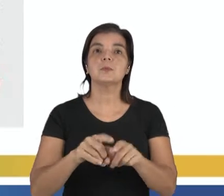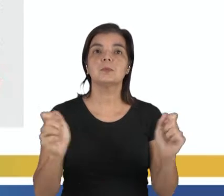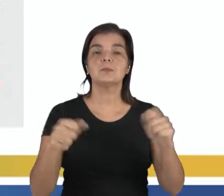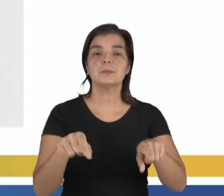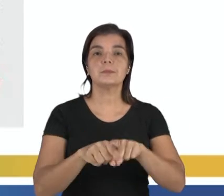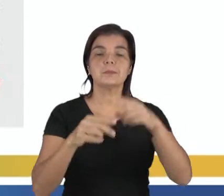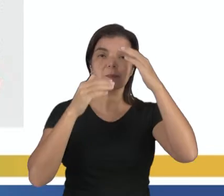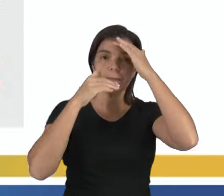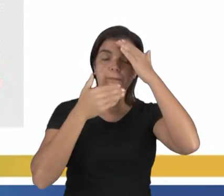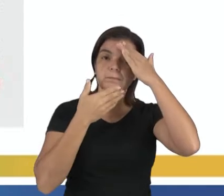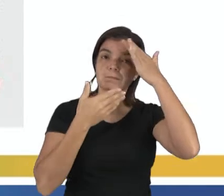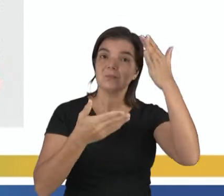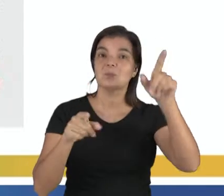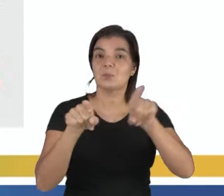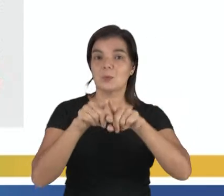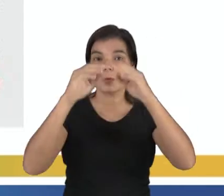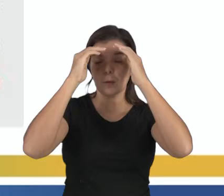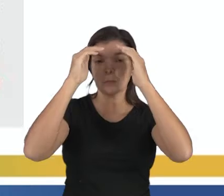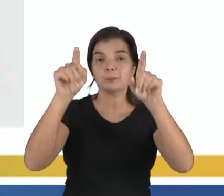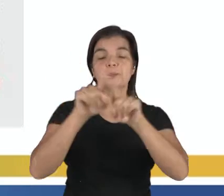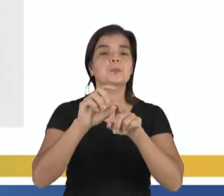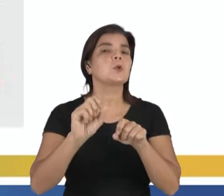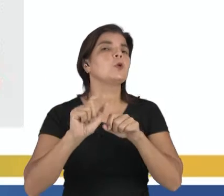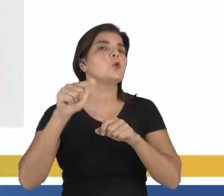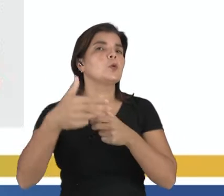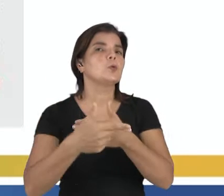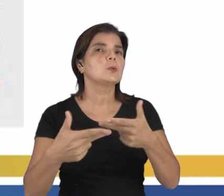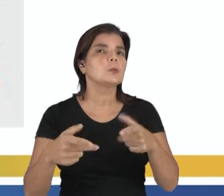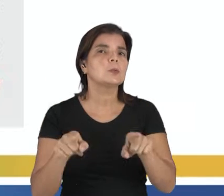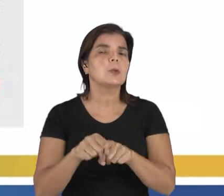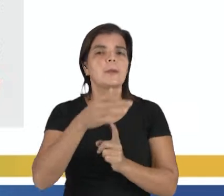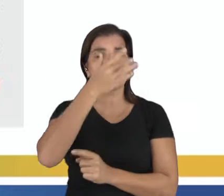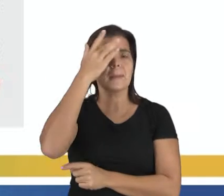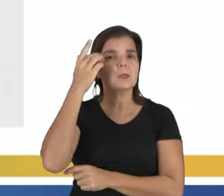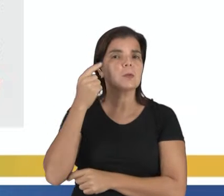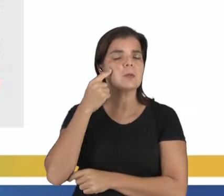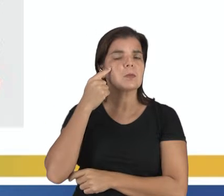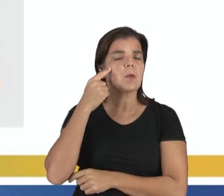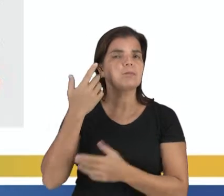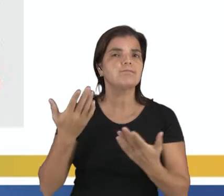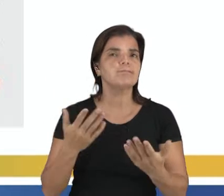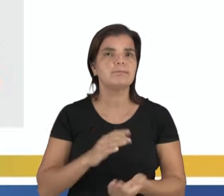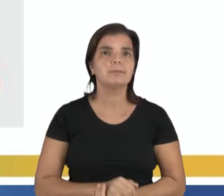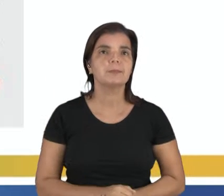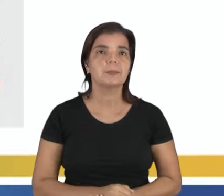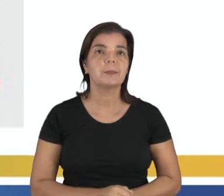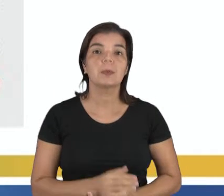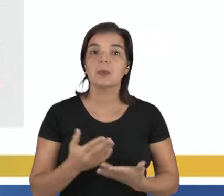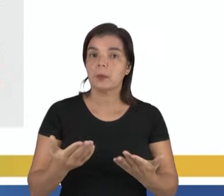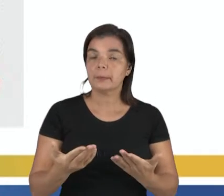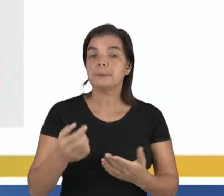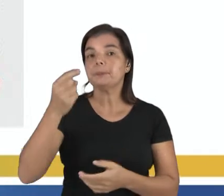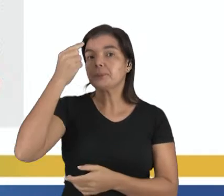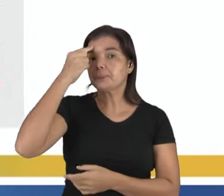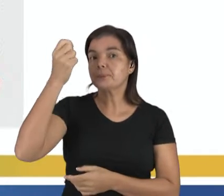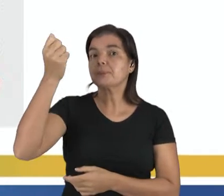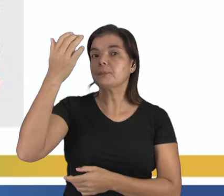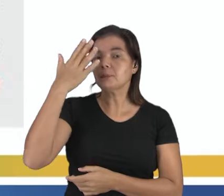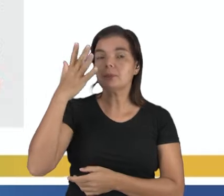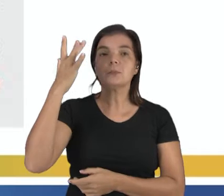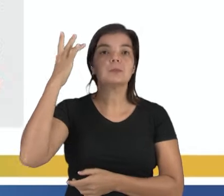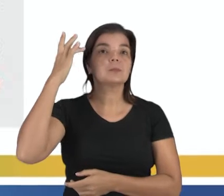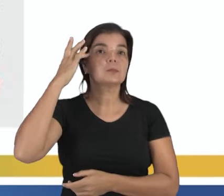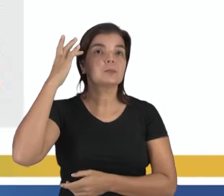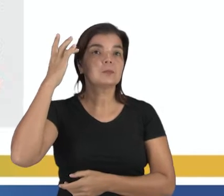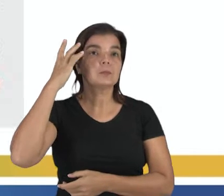podem obedecer, né? Então, como essas e outras questões, as pessoas começaram a refletir, né? E os iluministas, eles achavam